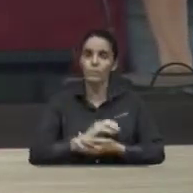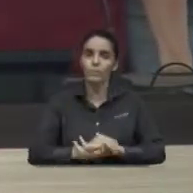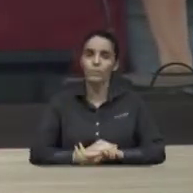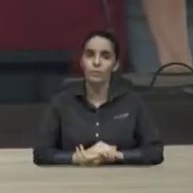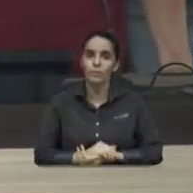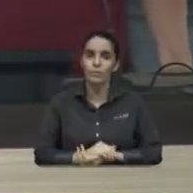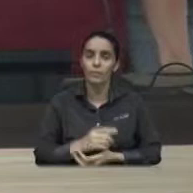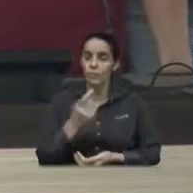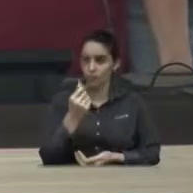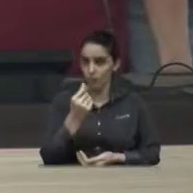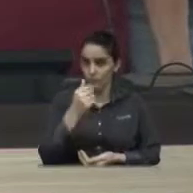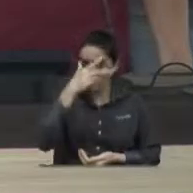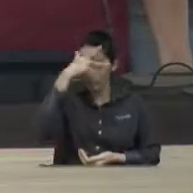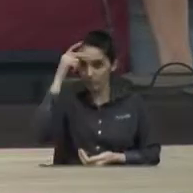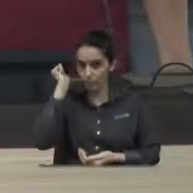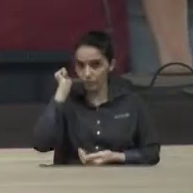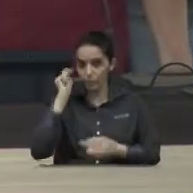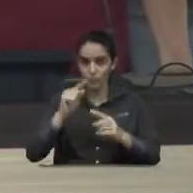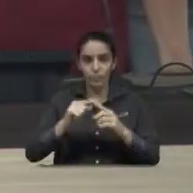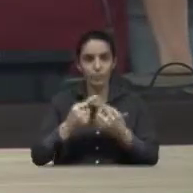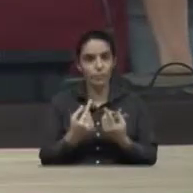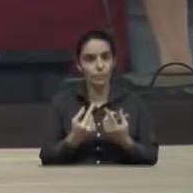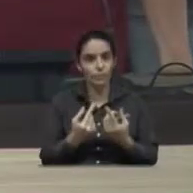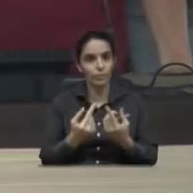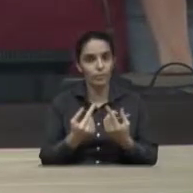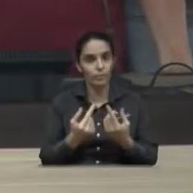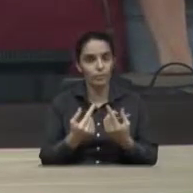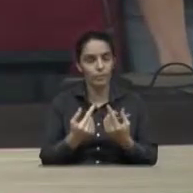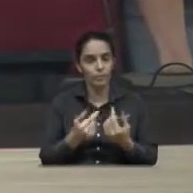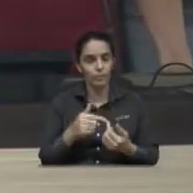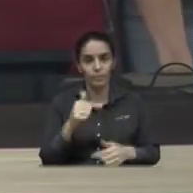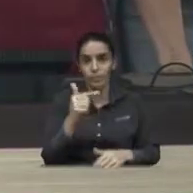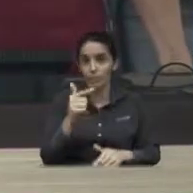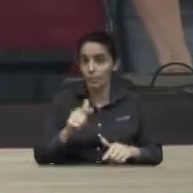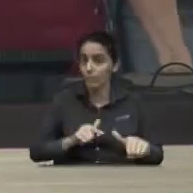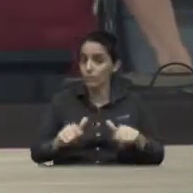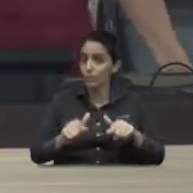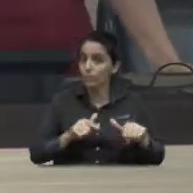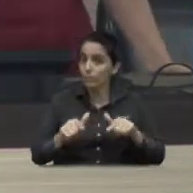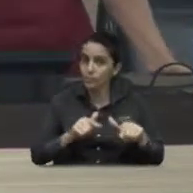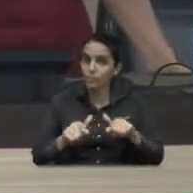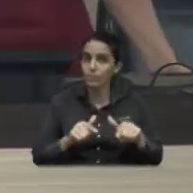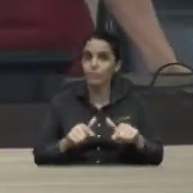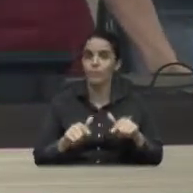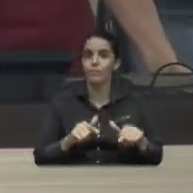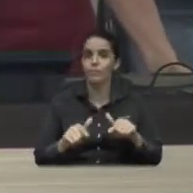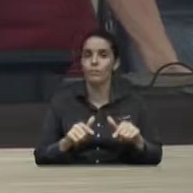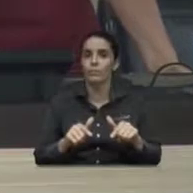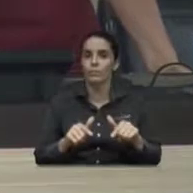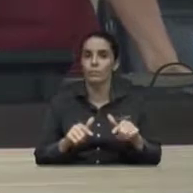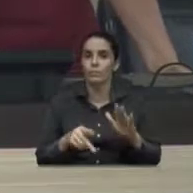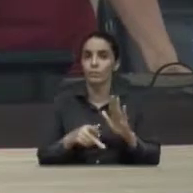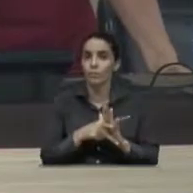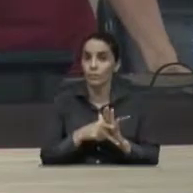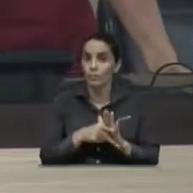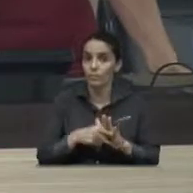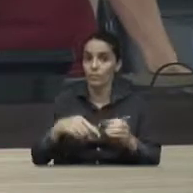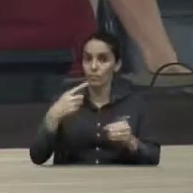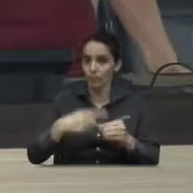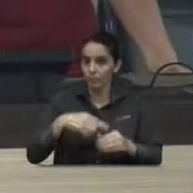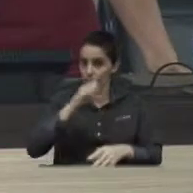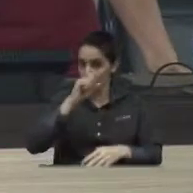dinheiro para a prefeitura, mas não mão de obra, não usam a mão de obra limeirense. Essa é